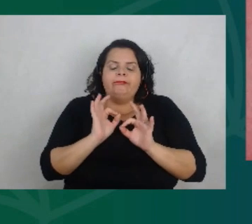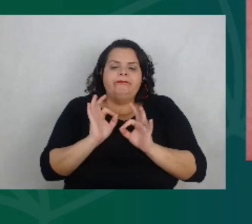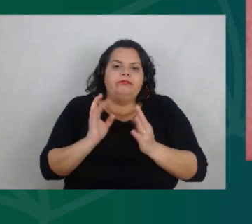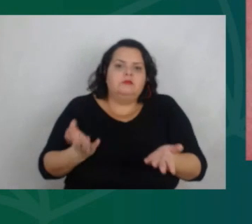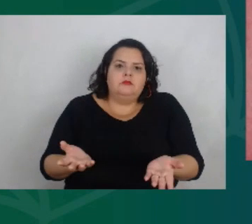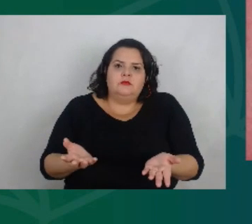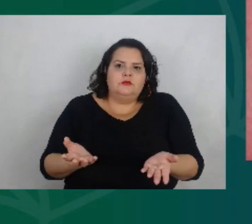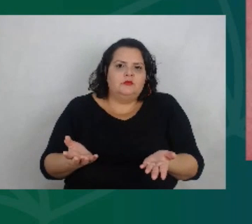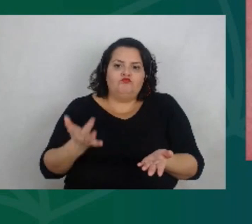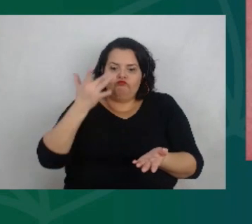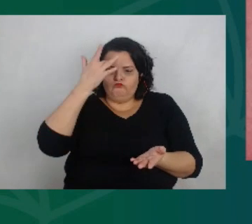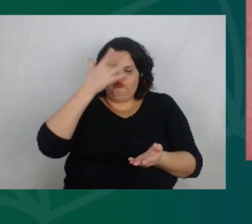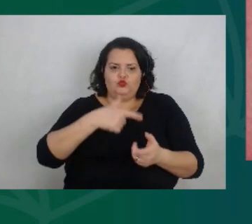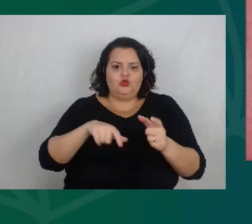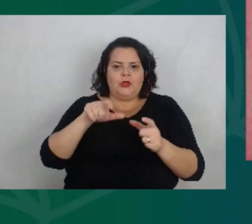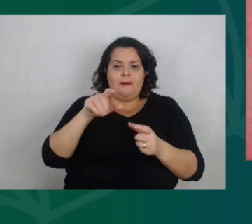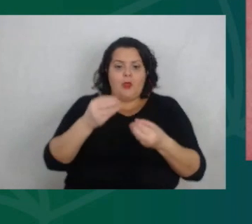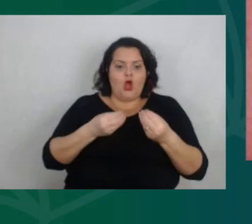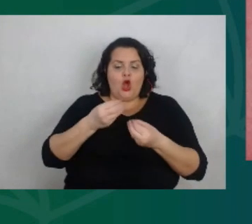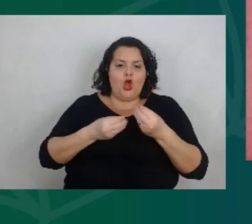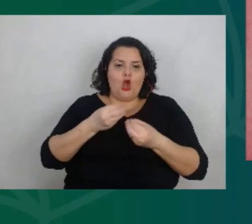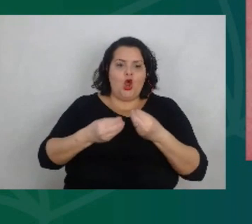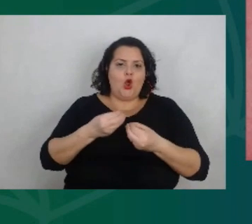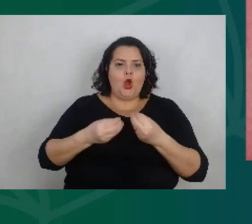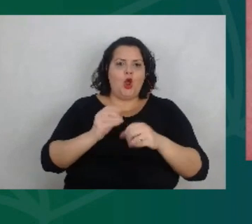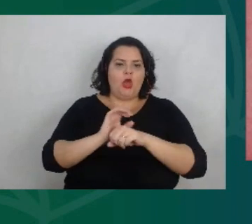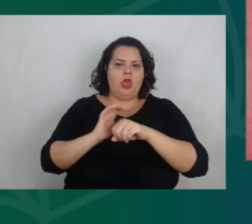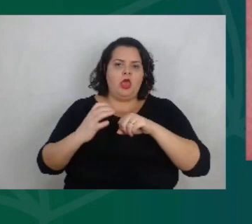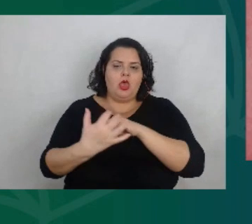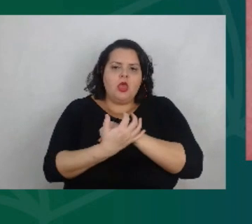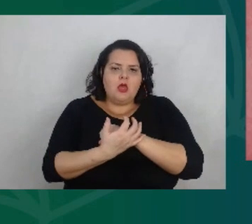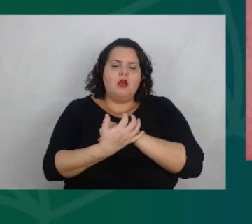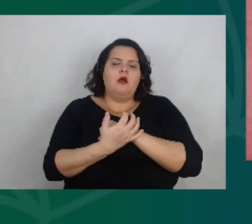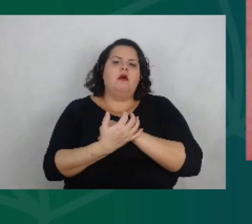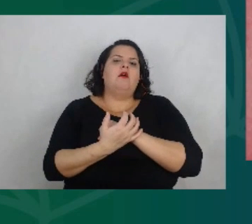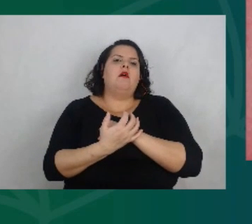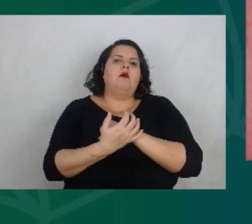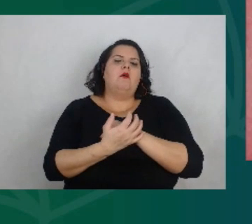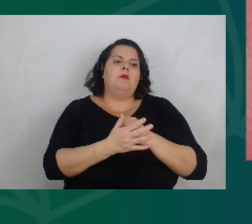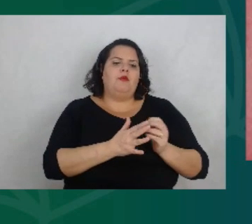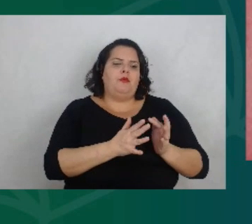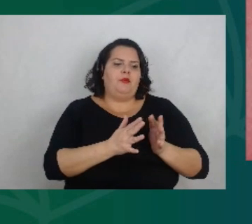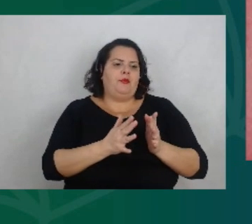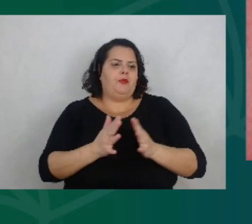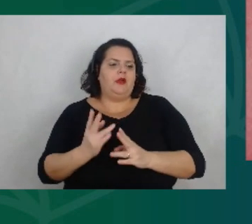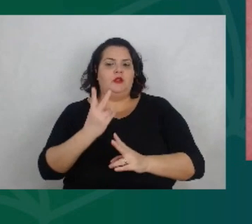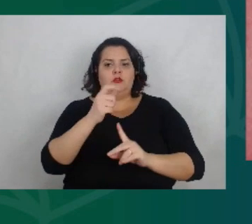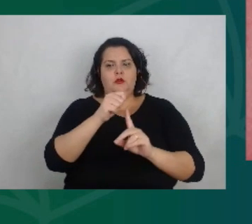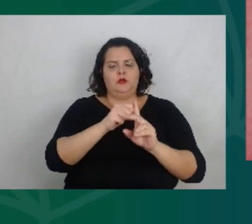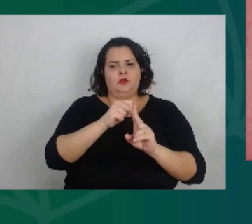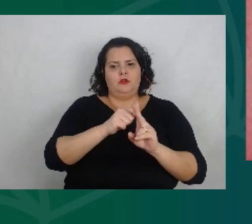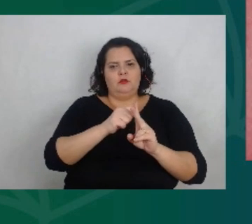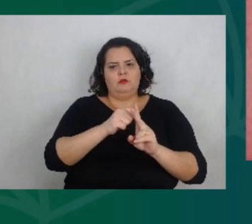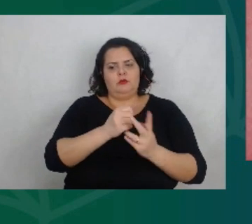um comportamento do qual descobrimos ao longo de alguns 2 meses quanto à